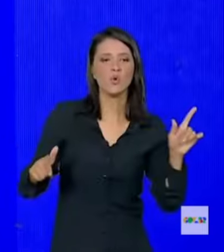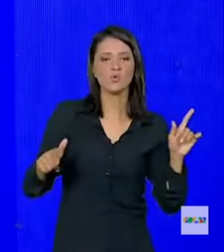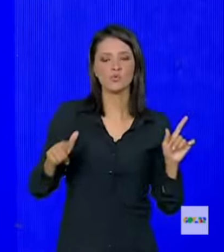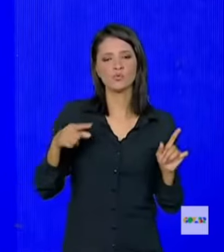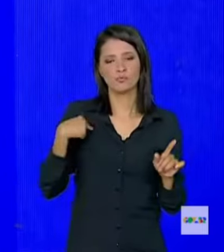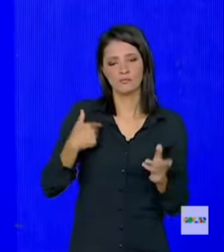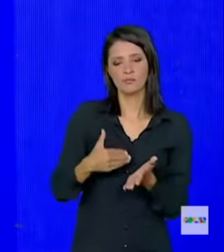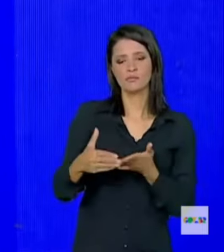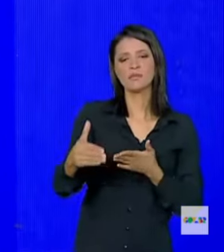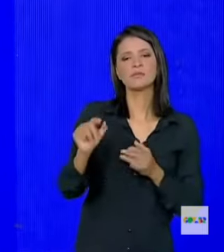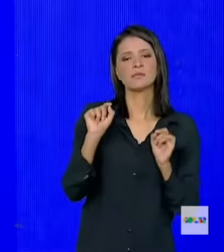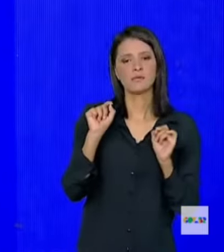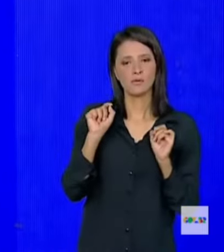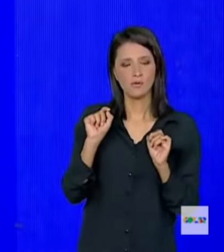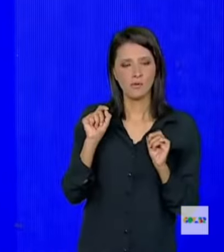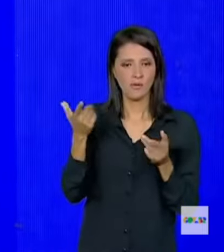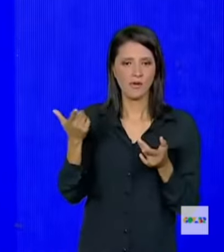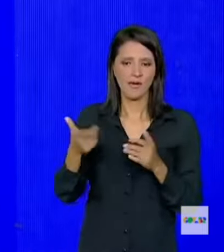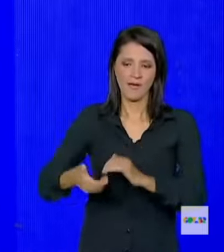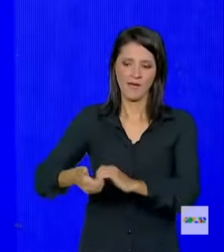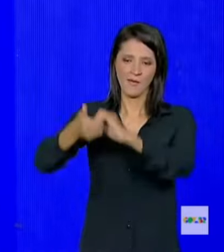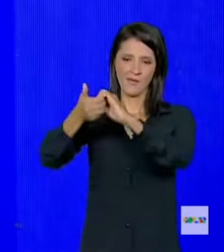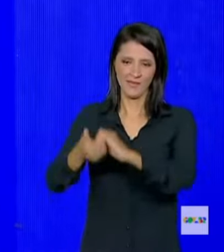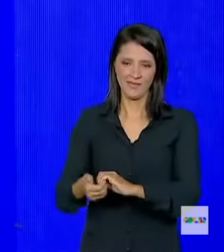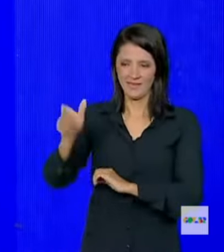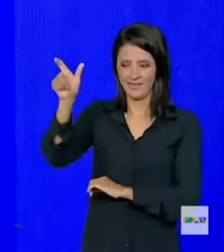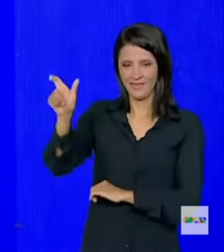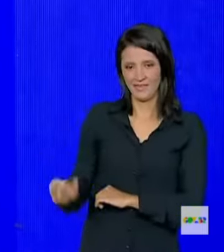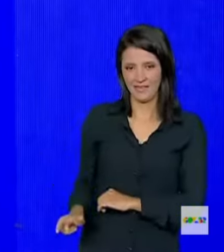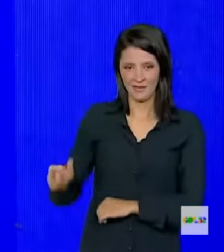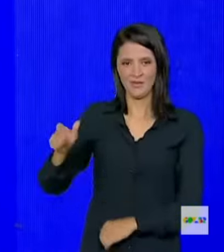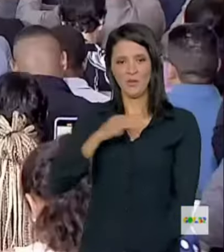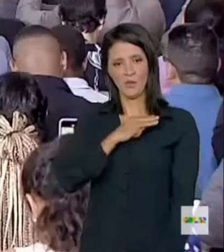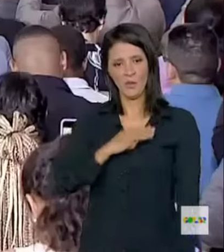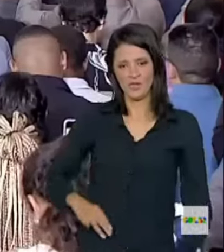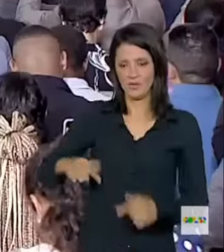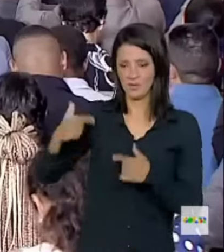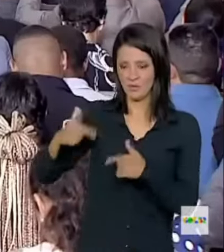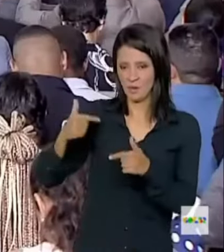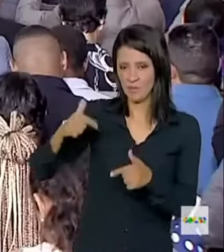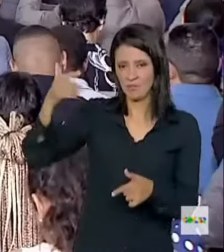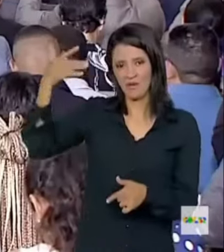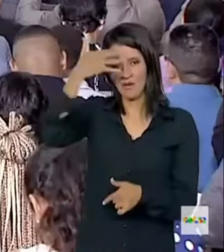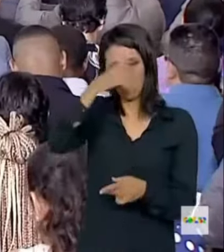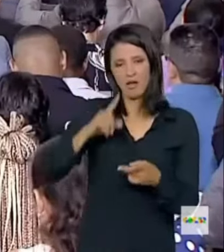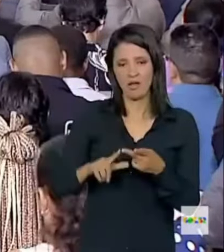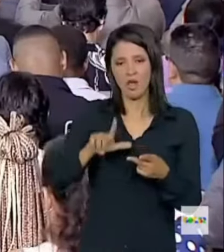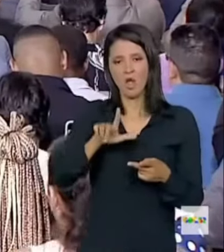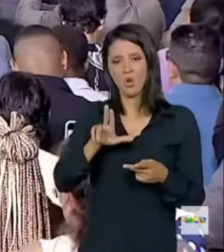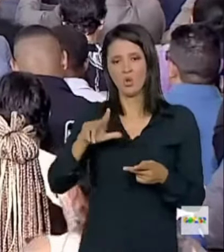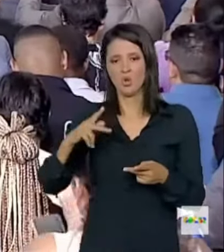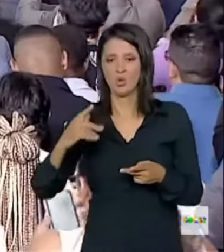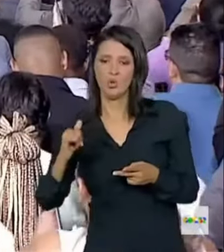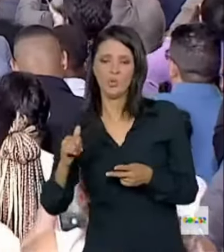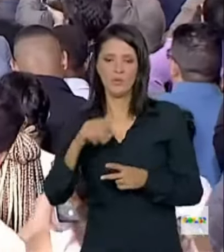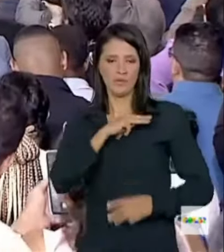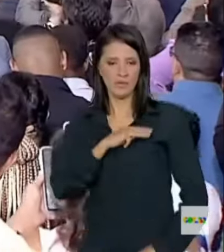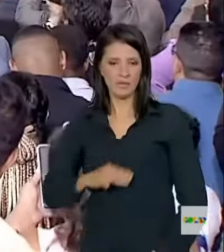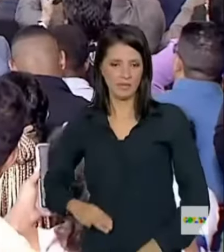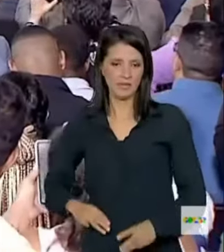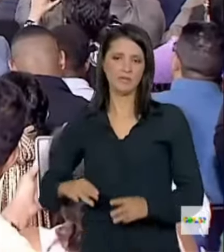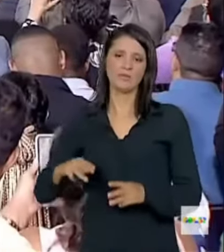começar, sabe, cumprimentando o companheiro Luiz Marinho, ministro do Trabalho, o Lupe, ministro da Previdência,